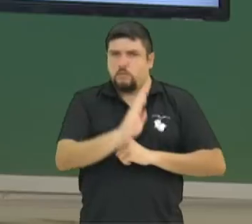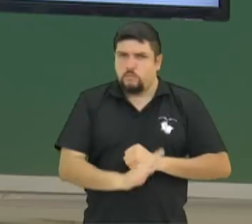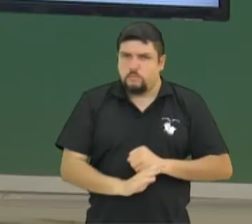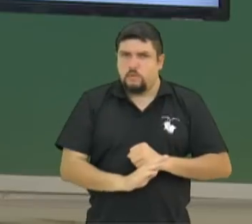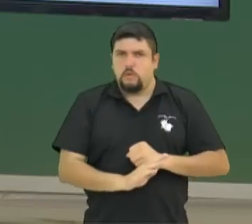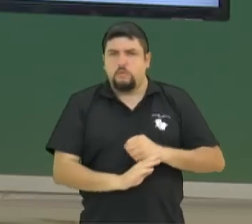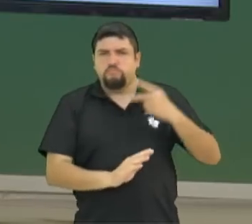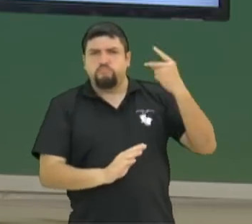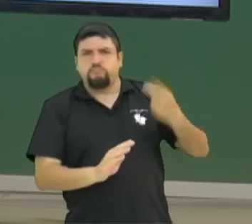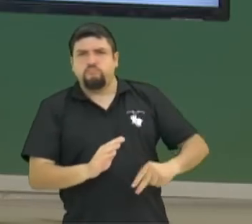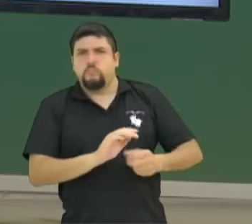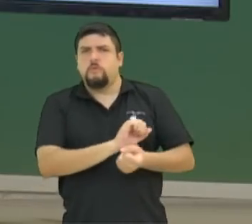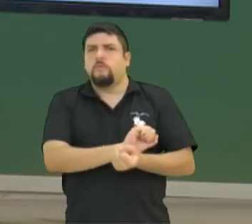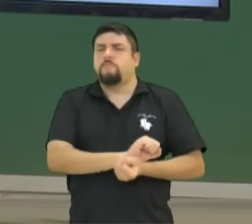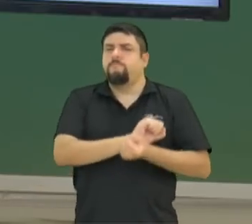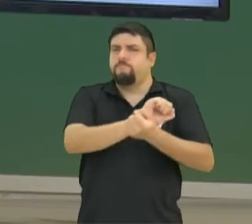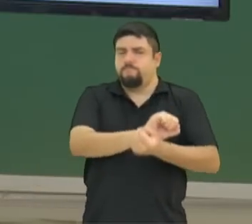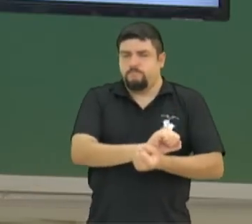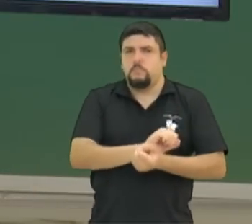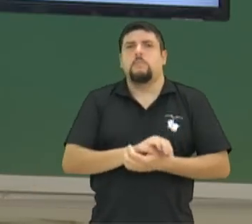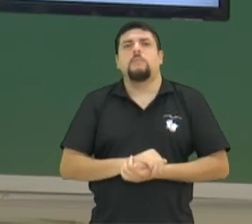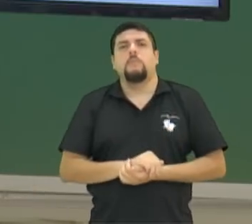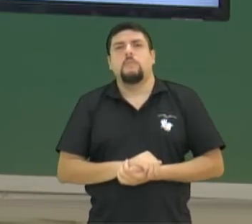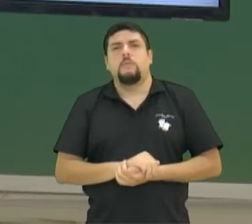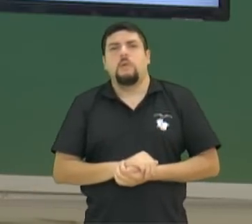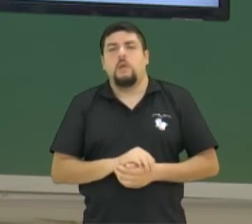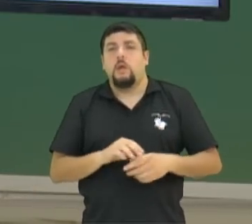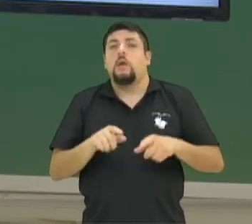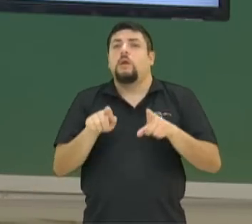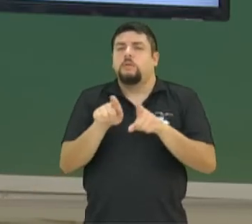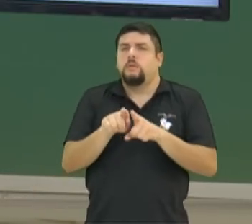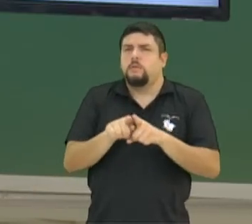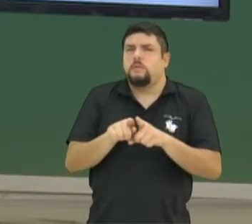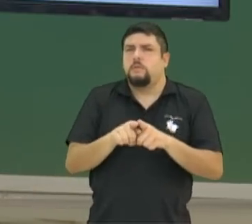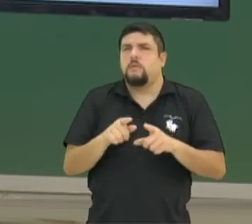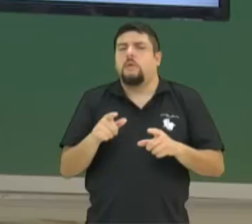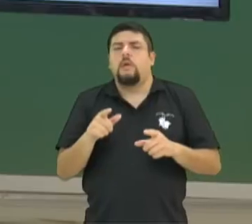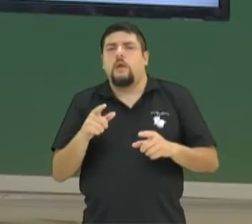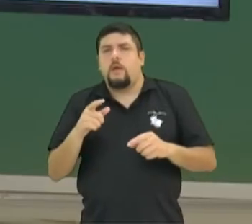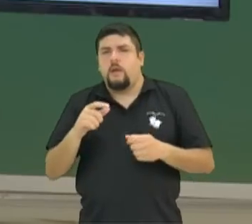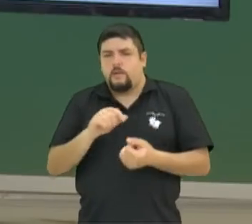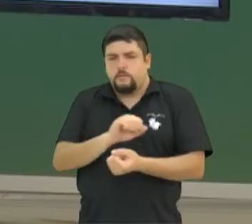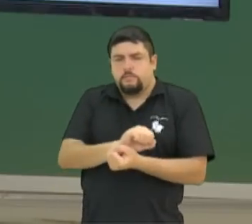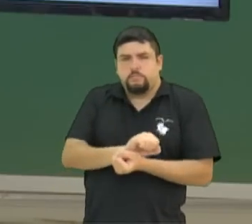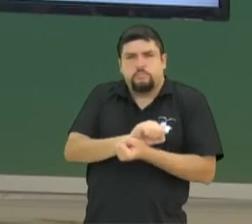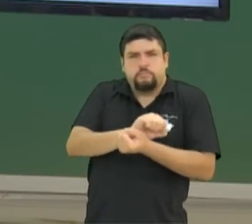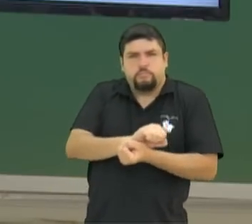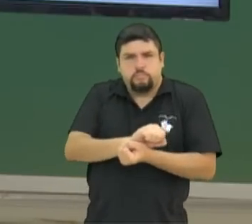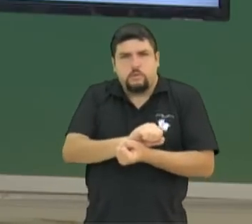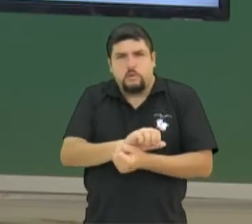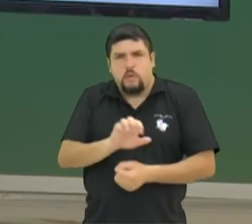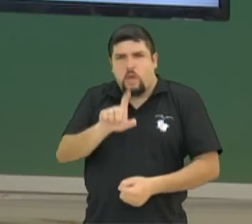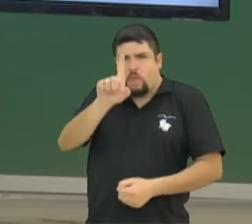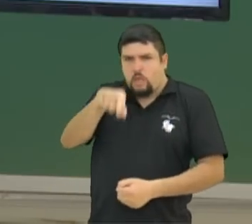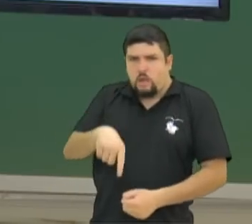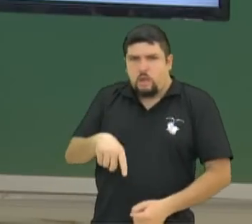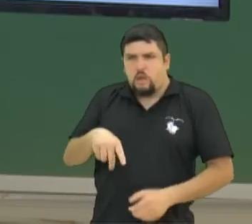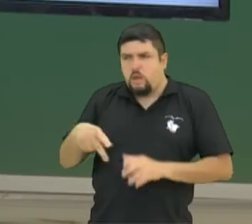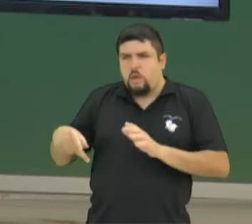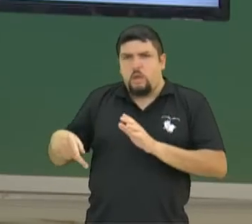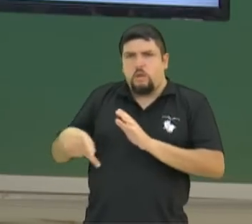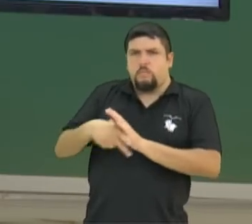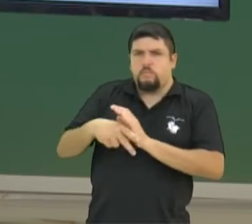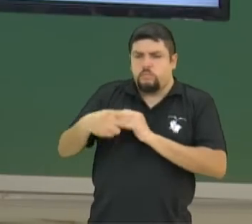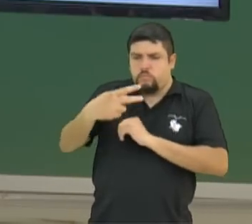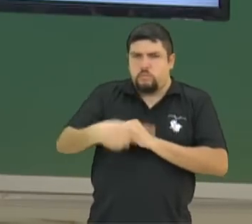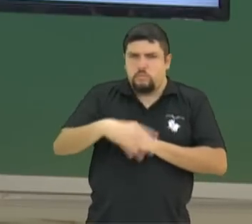obra escrava, ela é utilizada em outros momentos da história. A instituição da escravidão, ela não é uma instituição tipicamente